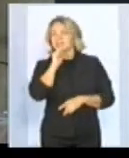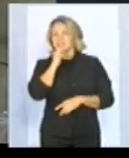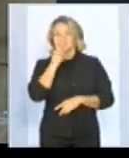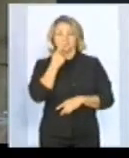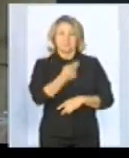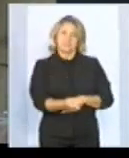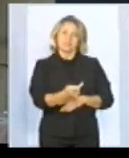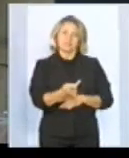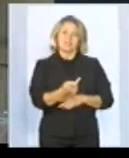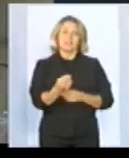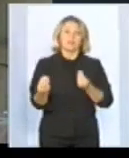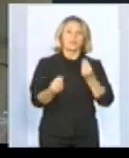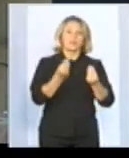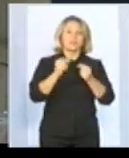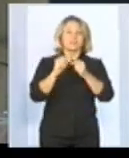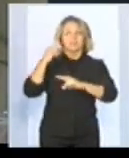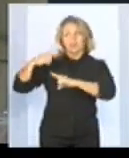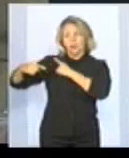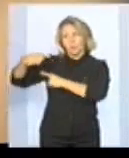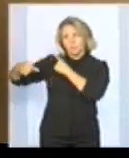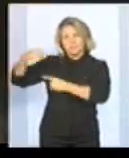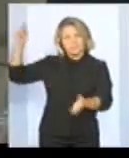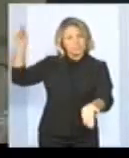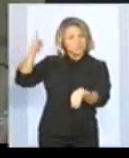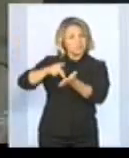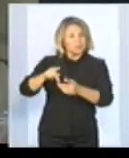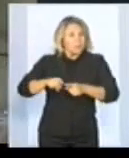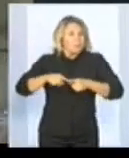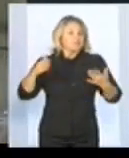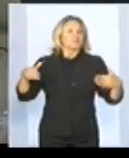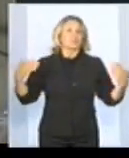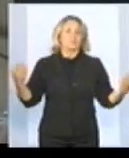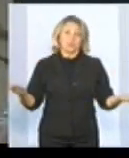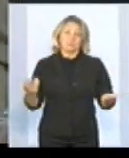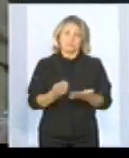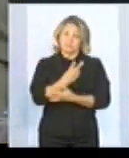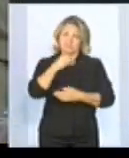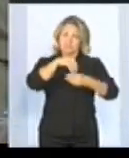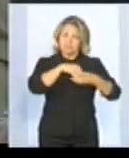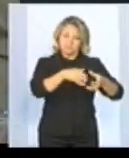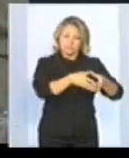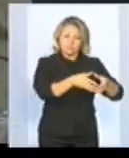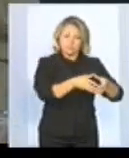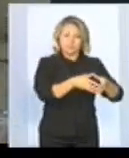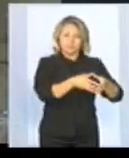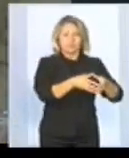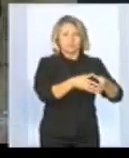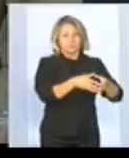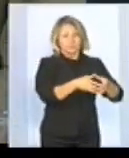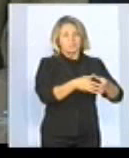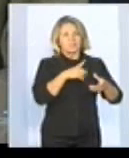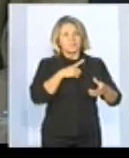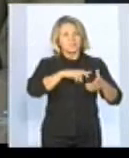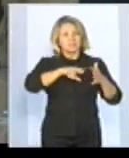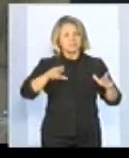que é um incremento de competição mesmo. Mas por quê? Qual é o tipo de barreira de entrada que existe nesse mercado? Tem uma peculiaridade do setor